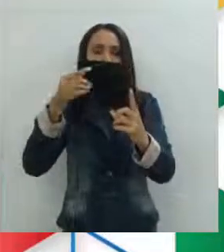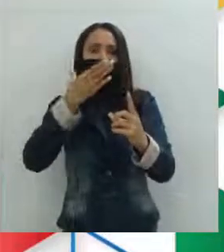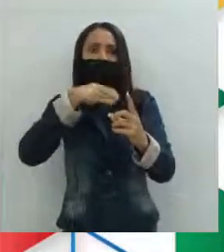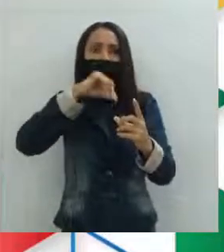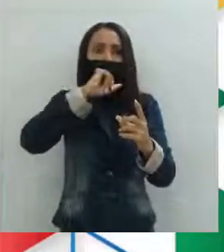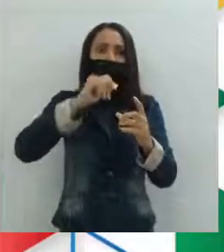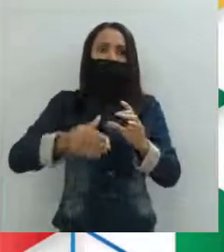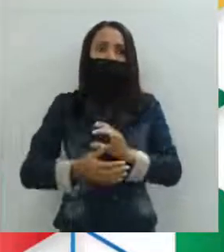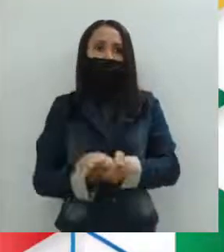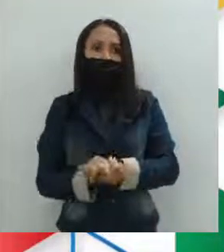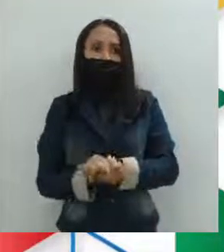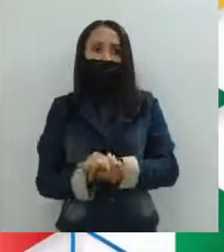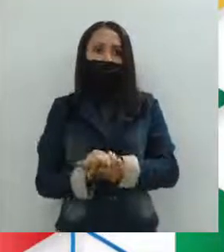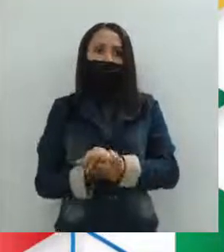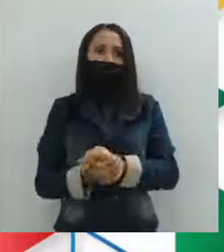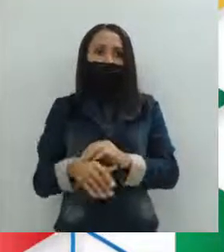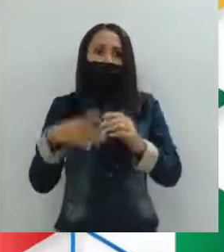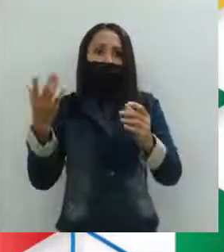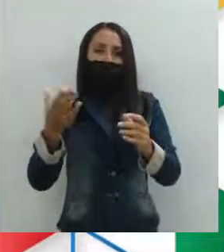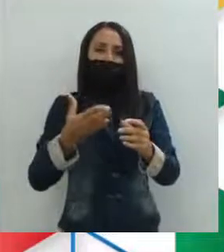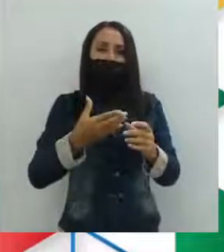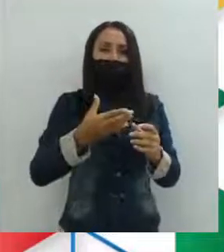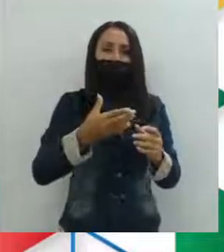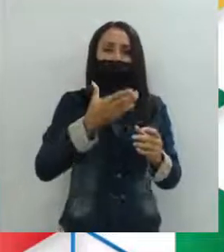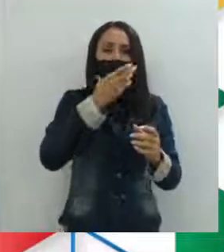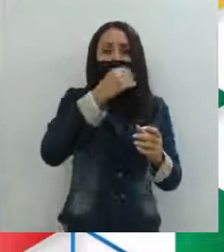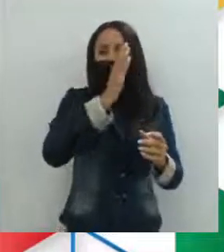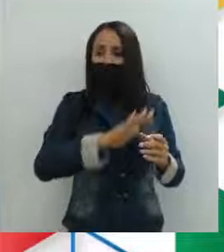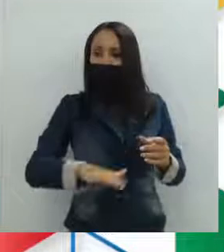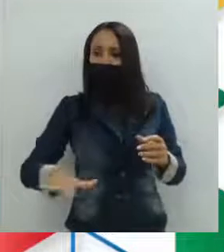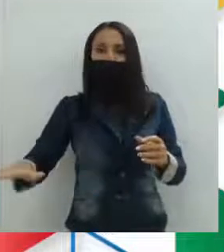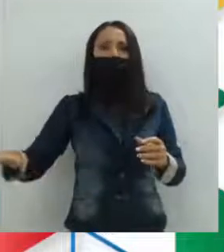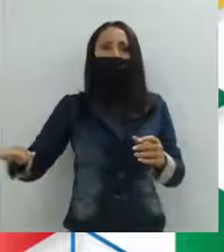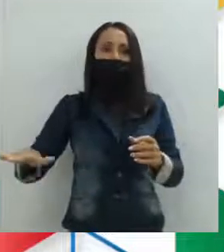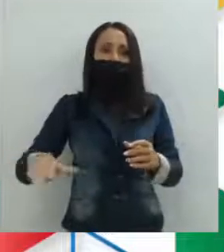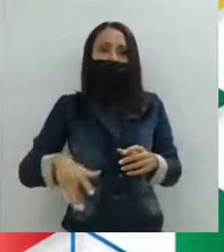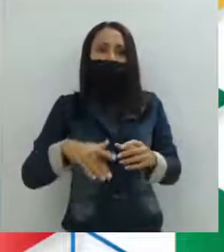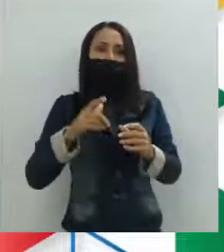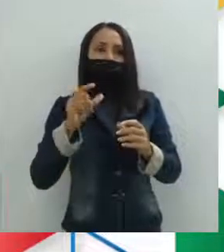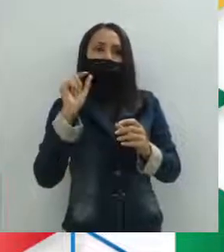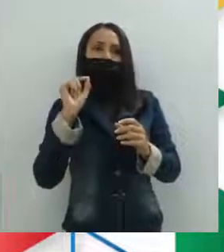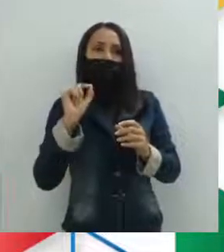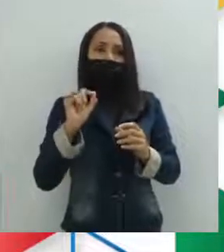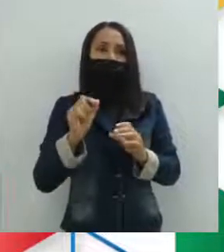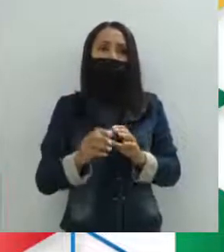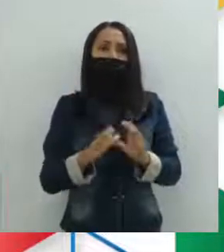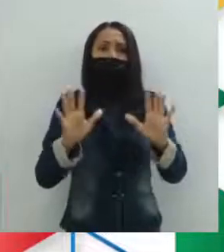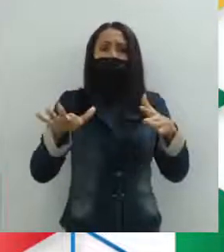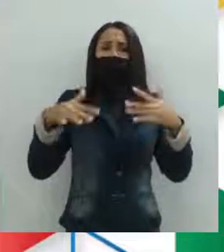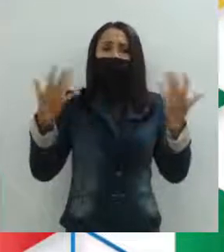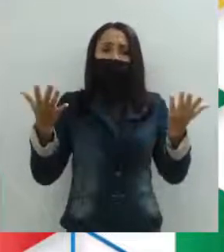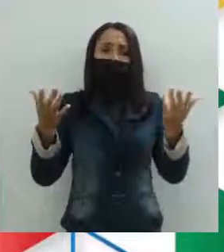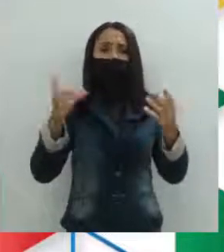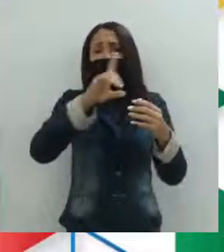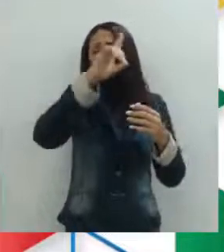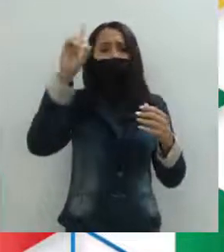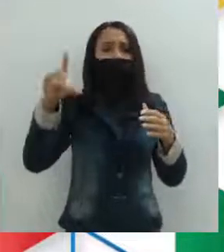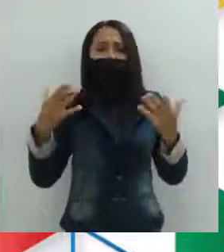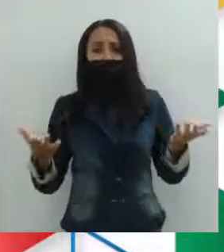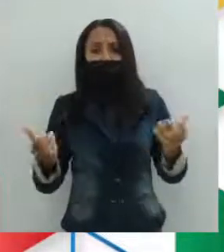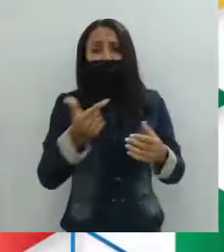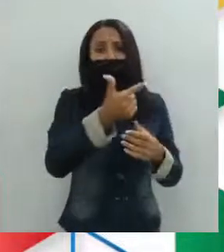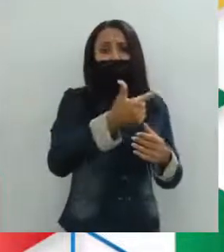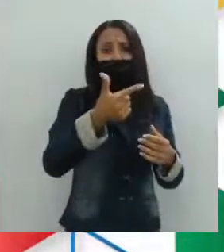hondurenho, Edwin Daniel. Ele é o personagem, certo? Quem? Quando? Isso se deu